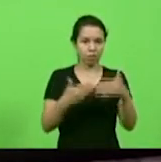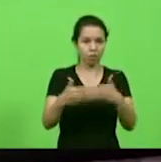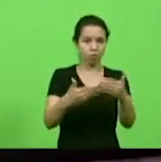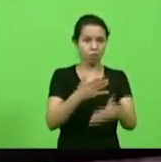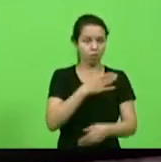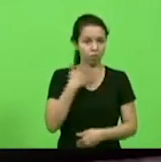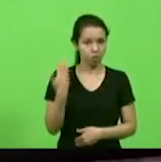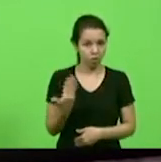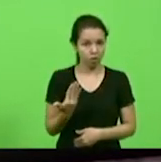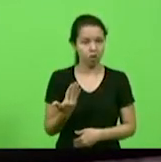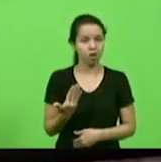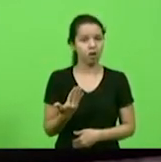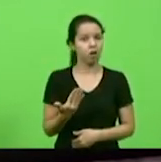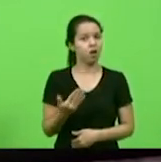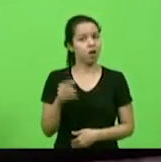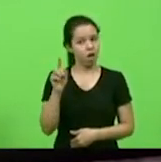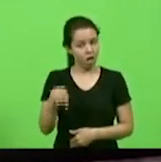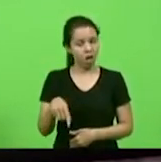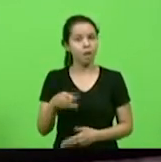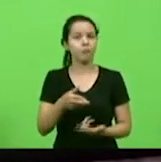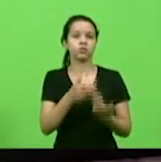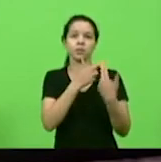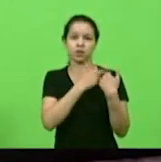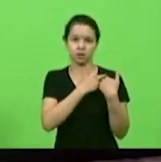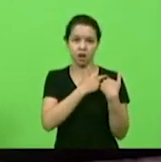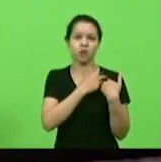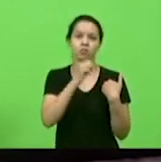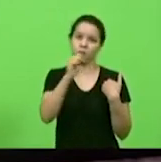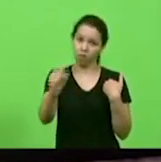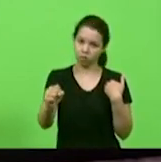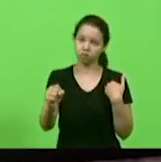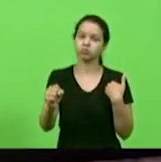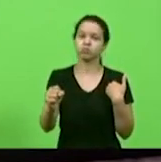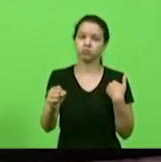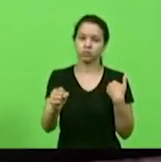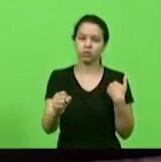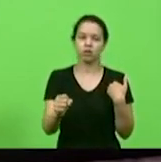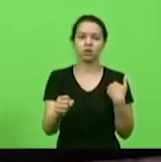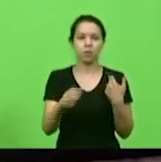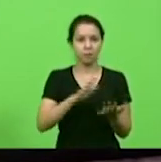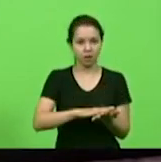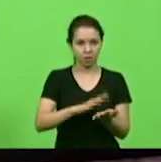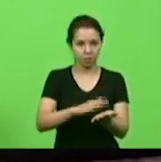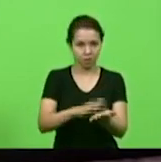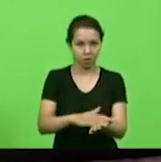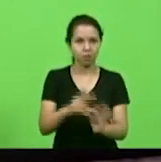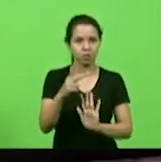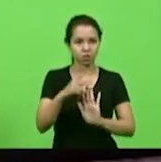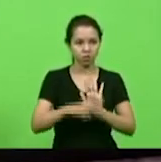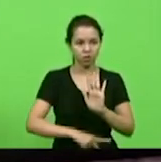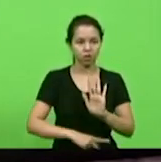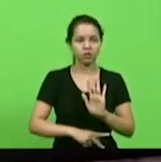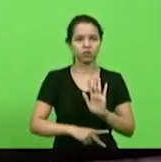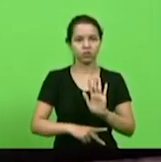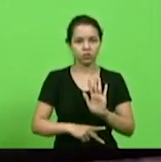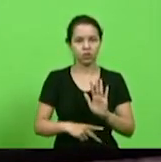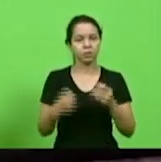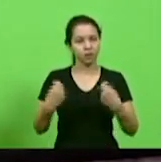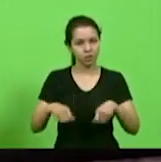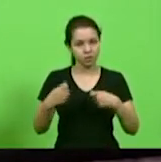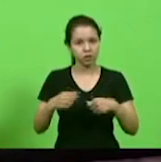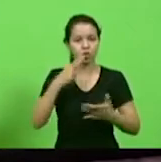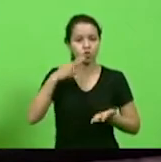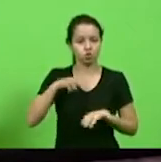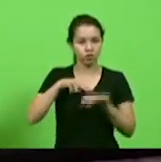aí é assumir o risco de produzir o resultado de um homicídio. Nada mais que isso. E parabéns pelo projeto mesmo. Além de tudo, tem que ser notificado e